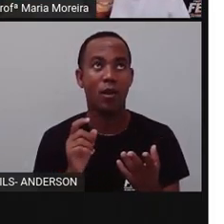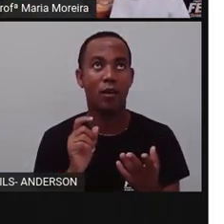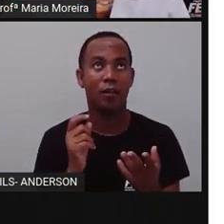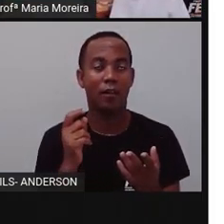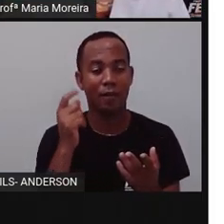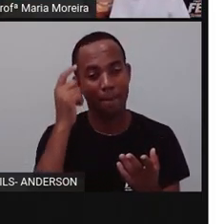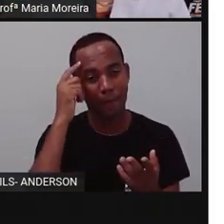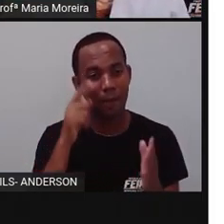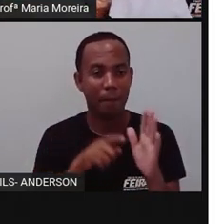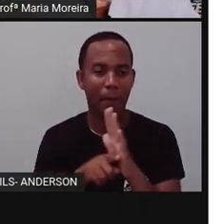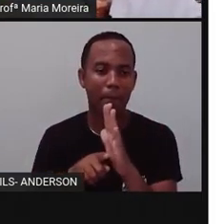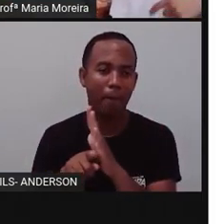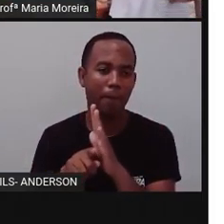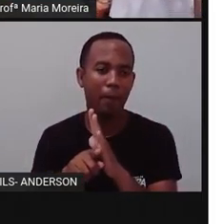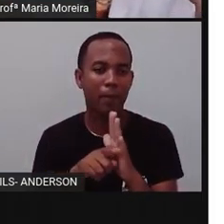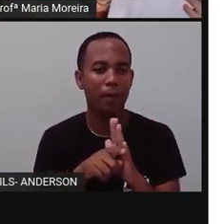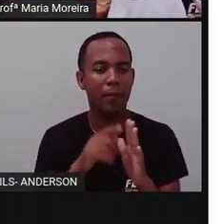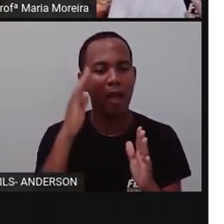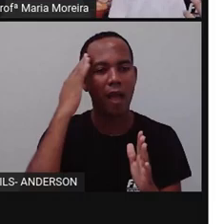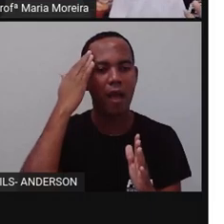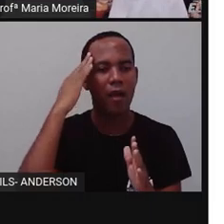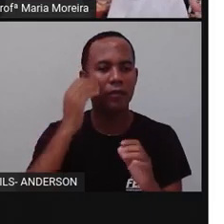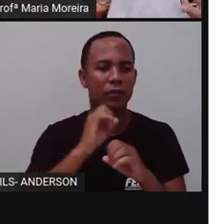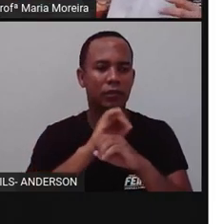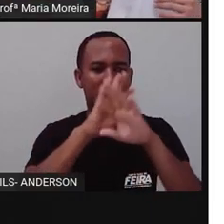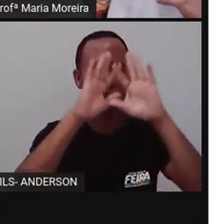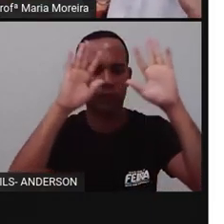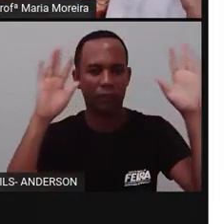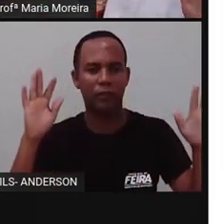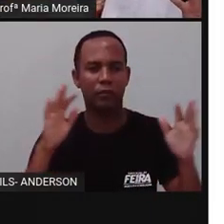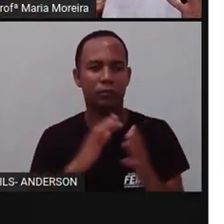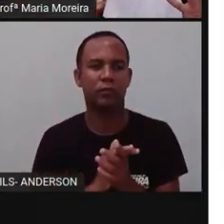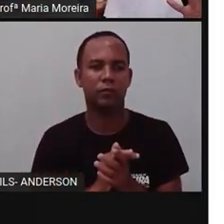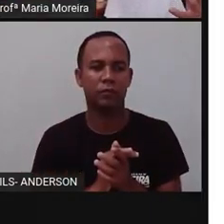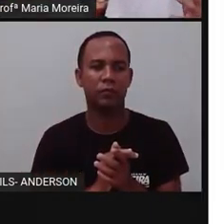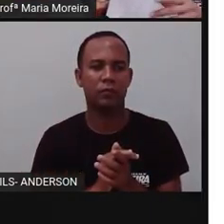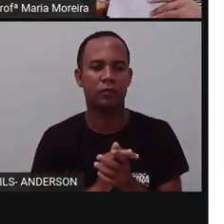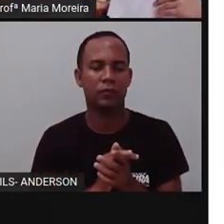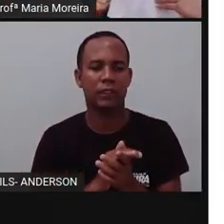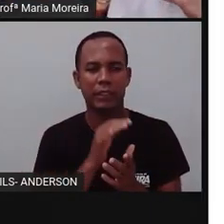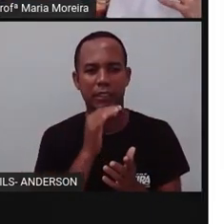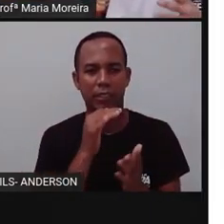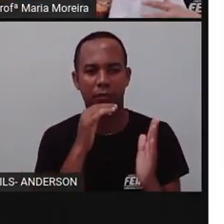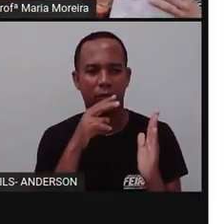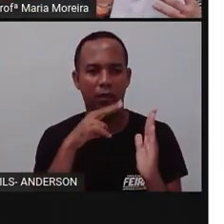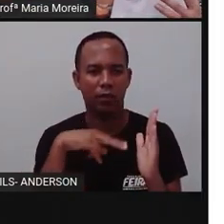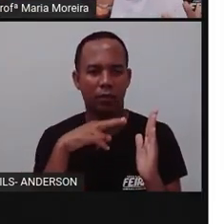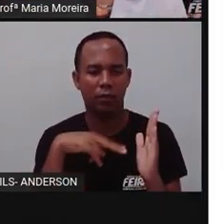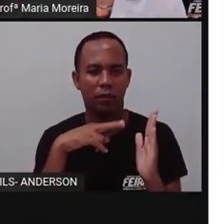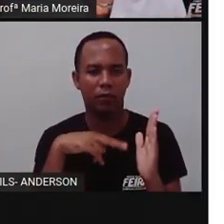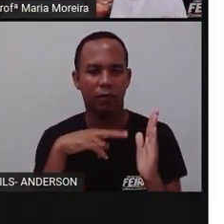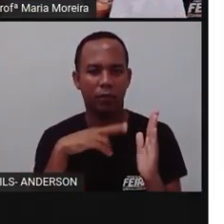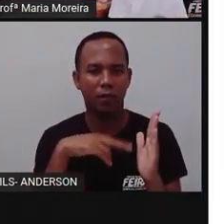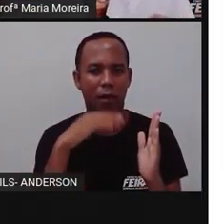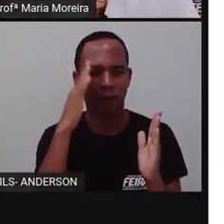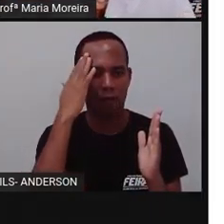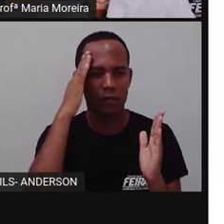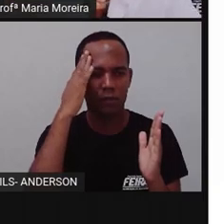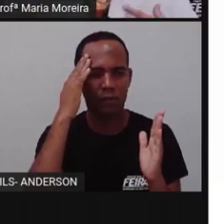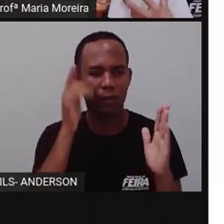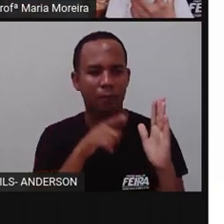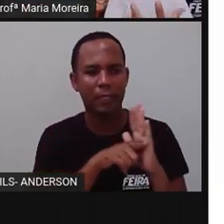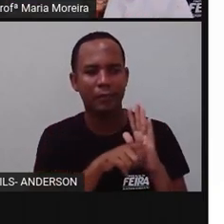Olha que legal. A gente compreendeu. Até se a prof, na verdade, na leitura, ela não tivesse sido tão clara, à medida